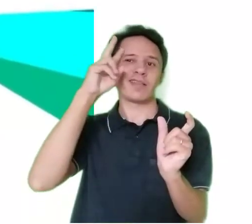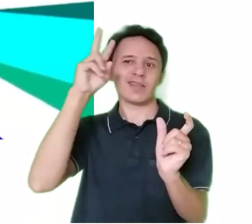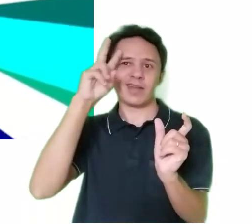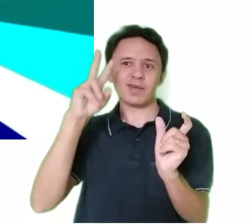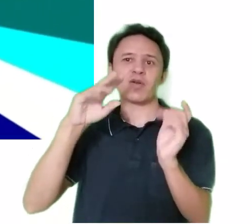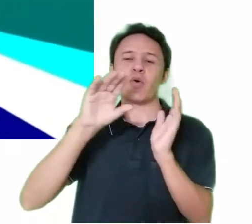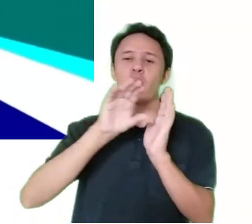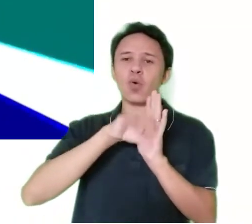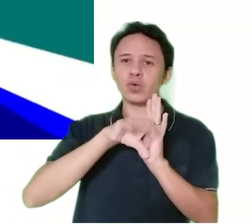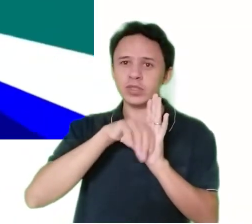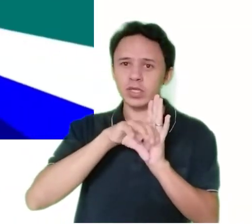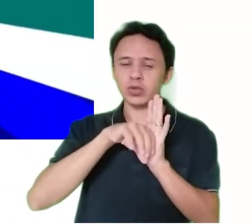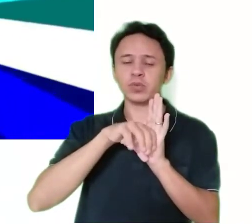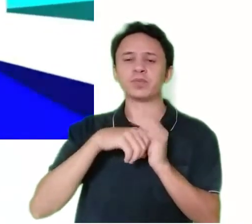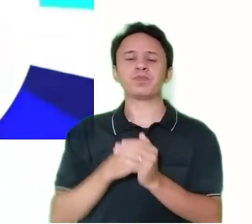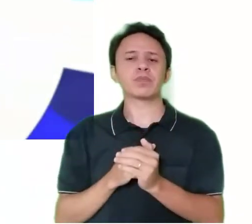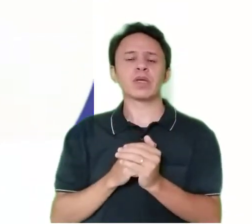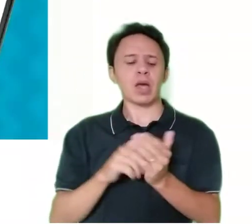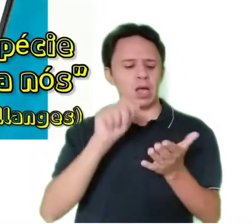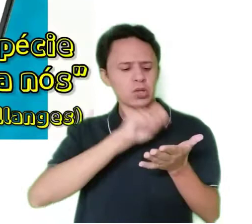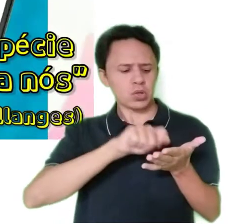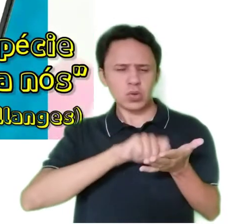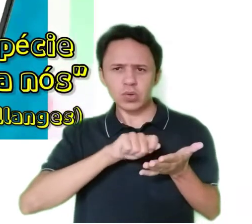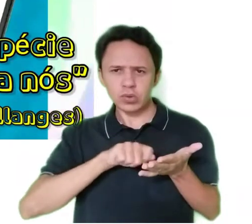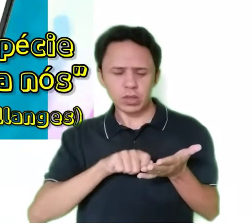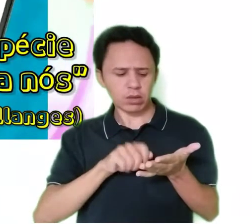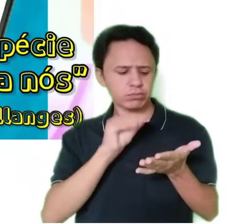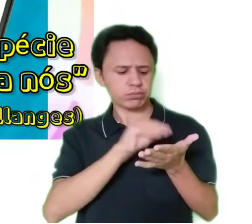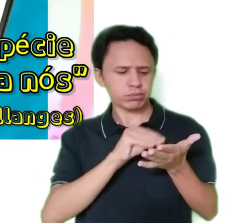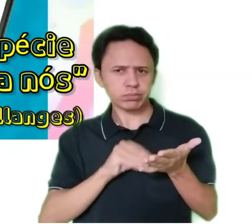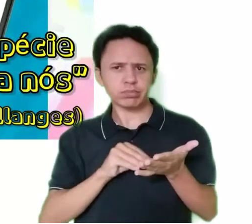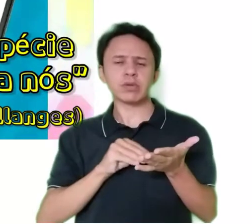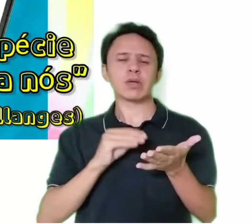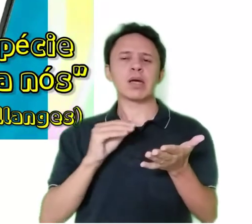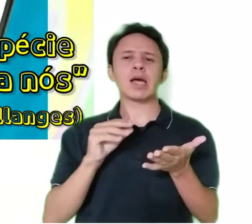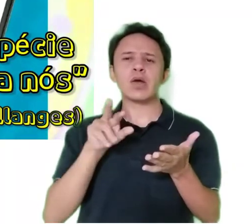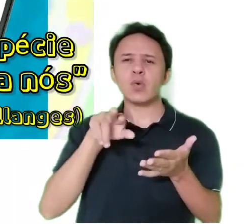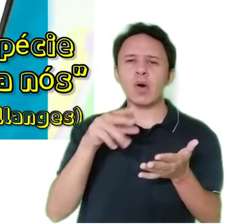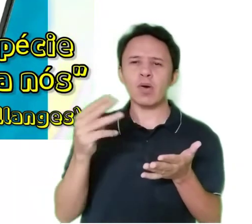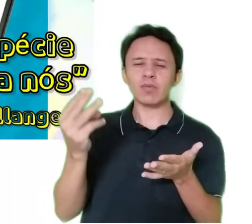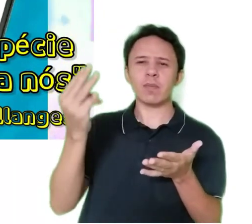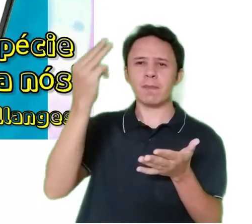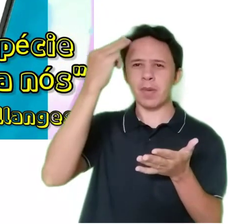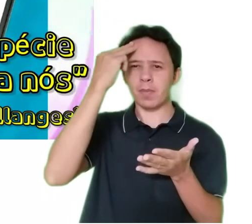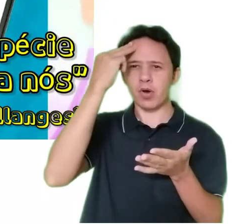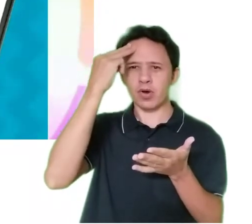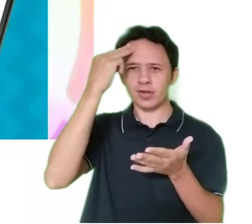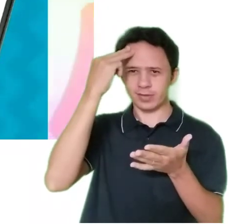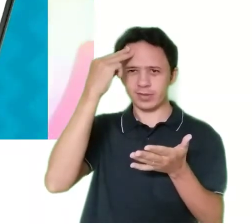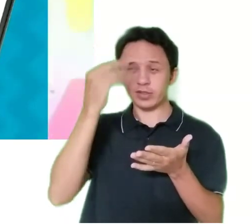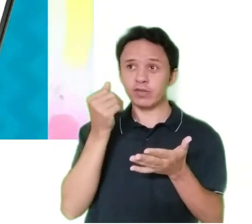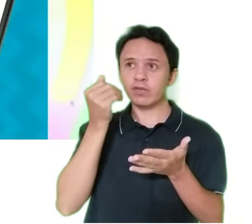conceitos. As anotações são uma espécie de memória exterior a